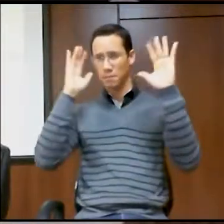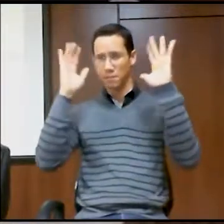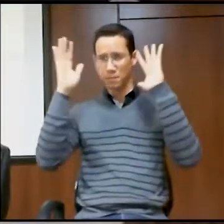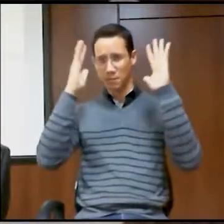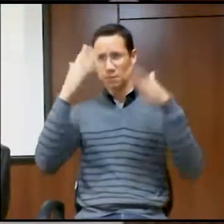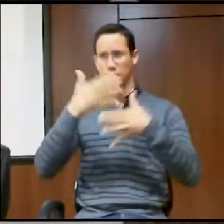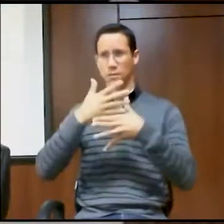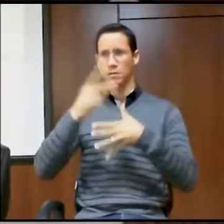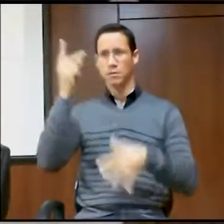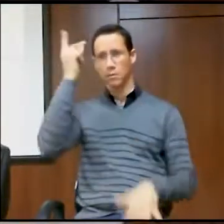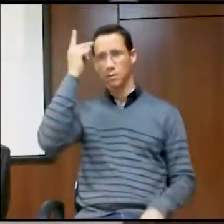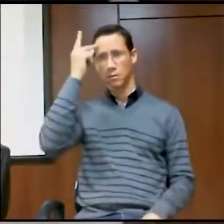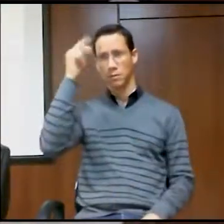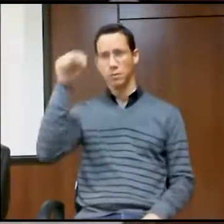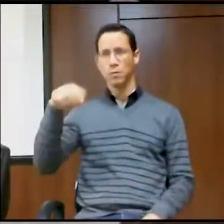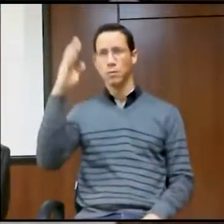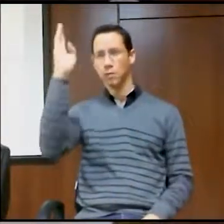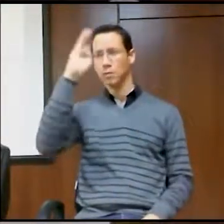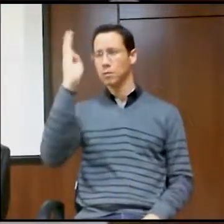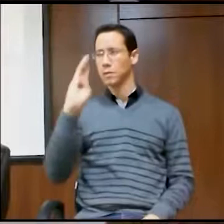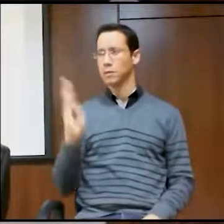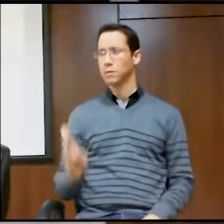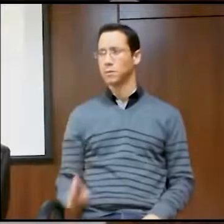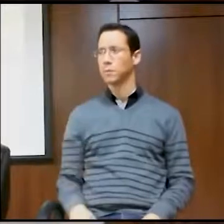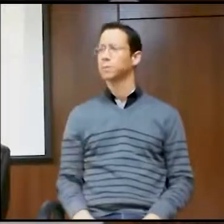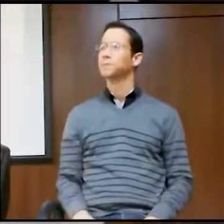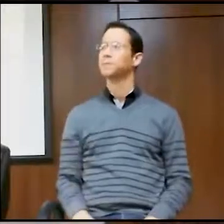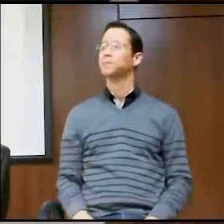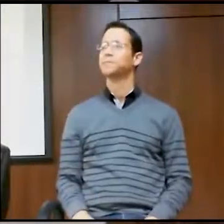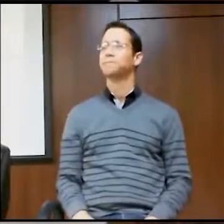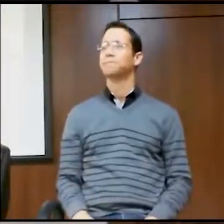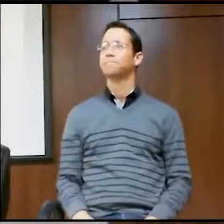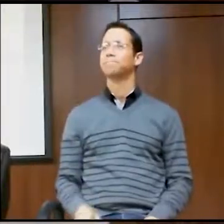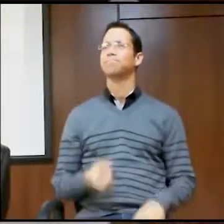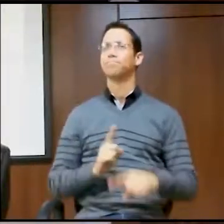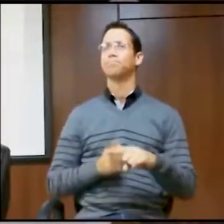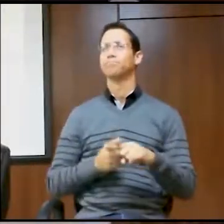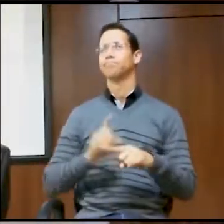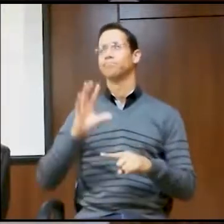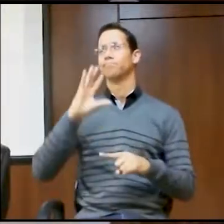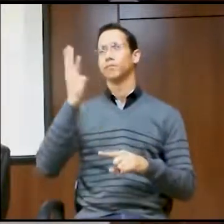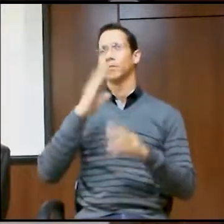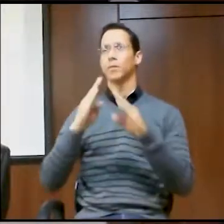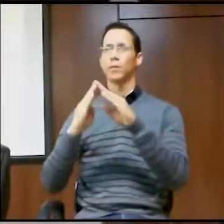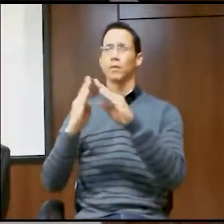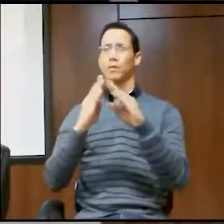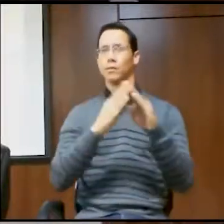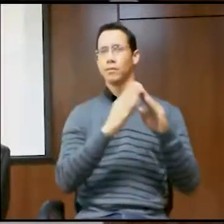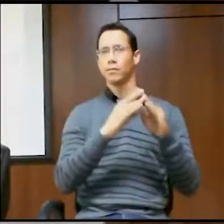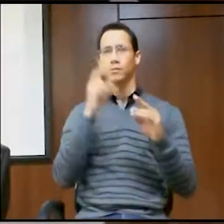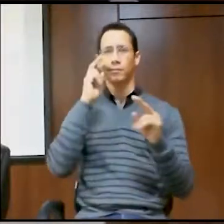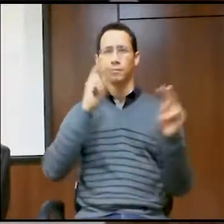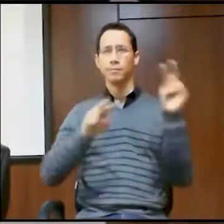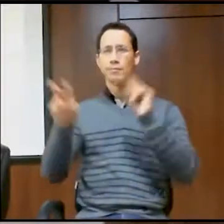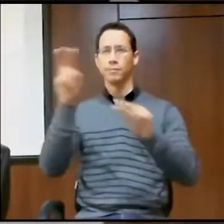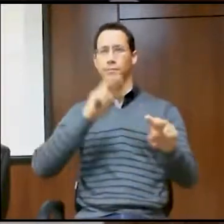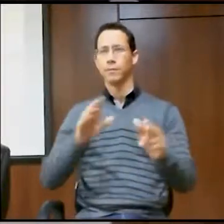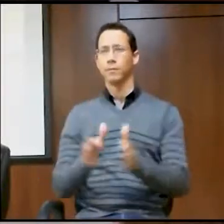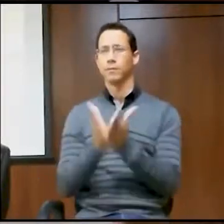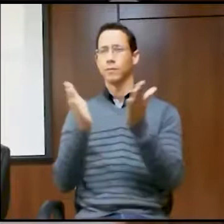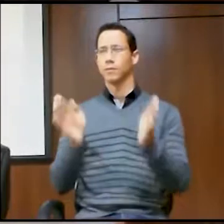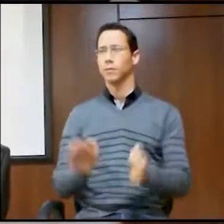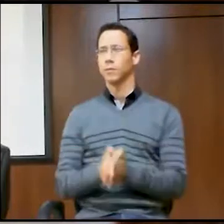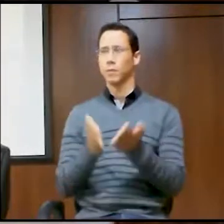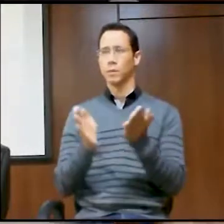cidade de São Paulo, no Brasil, né? Dada a conjuntura da situação habitacional, da situação de pobreza, né,